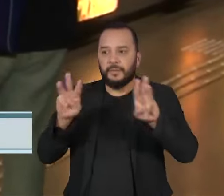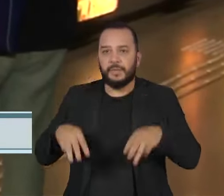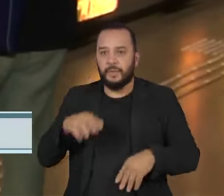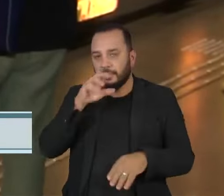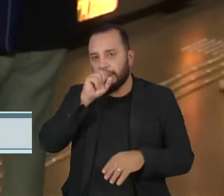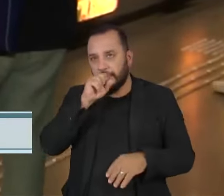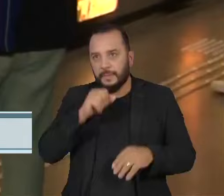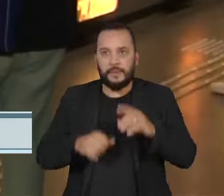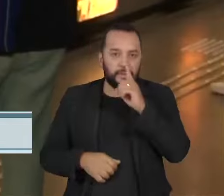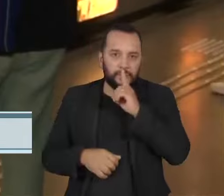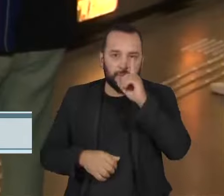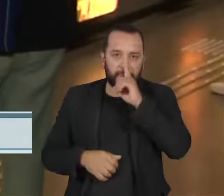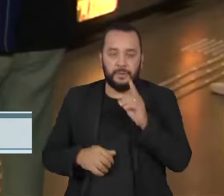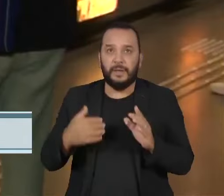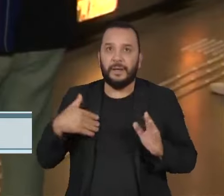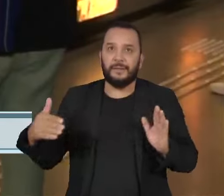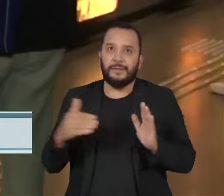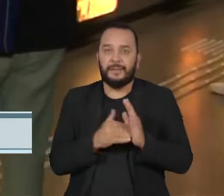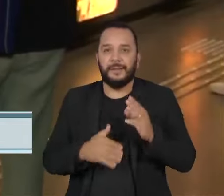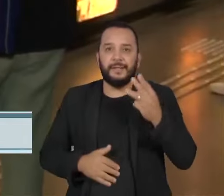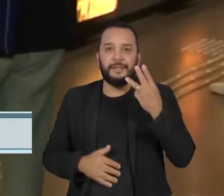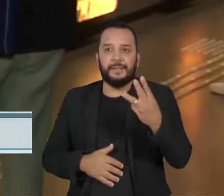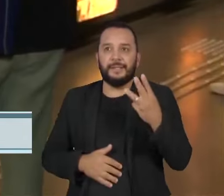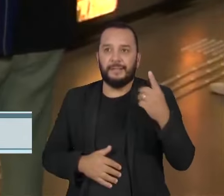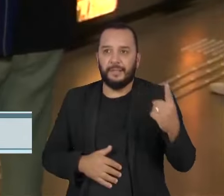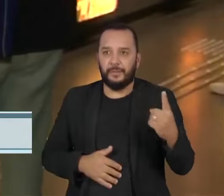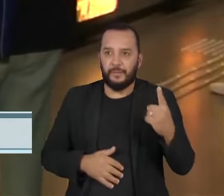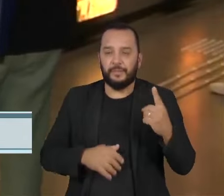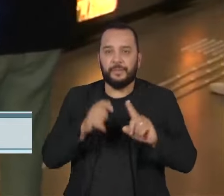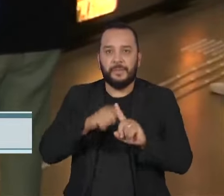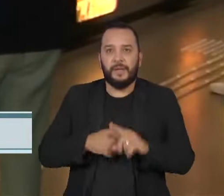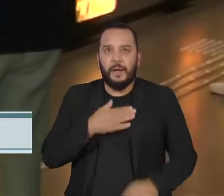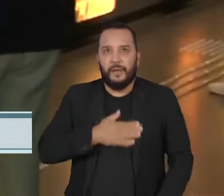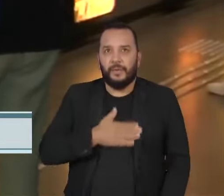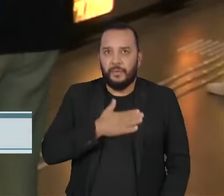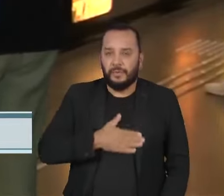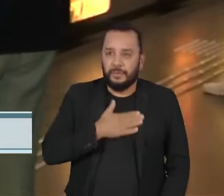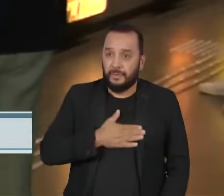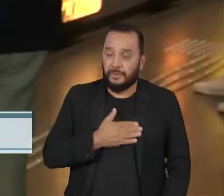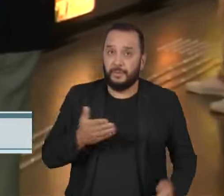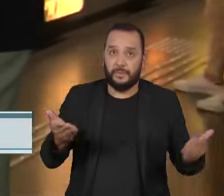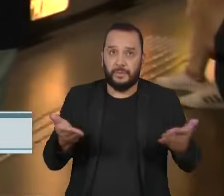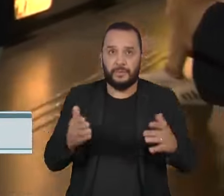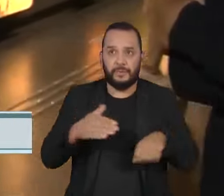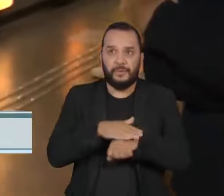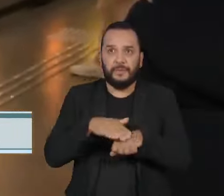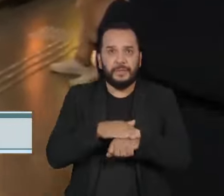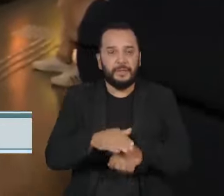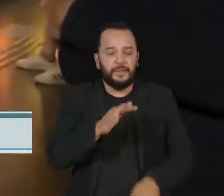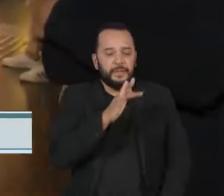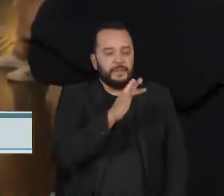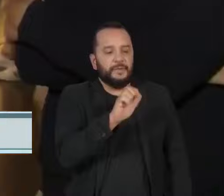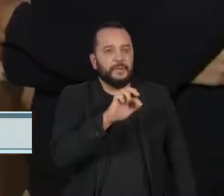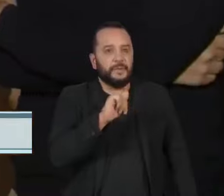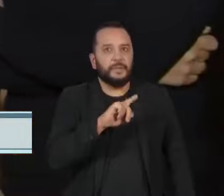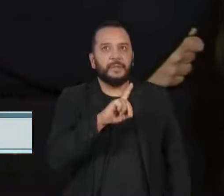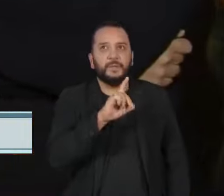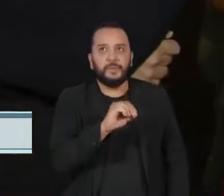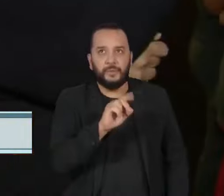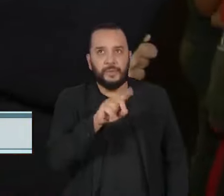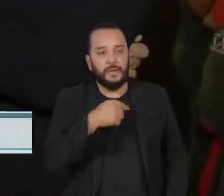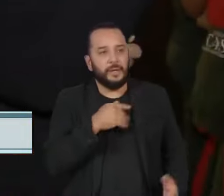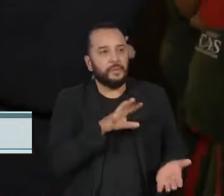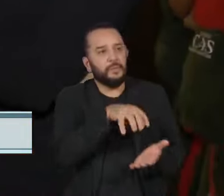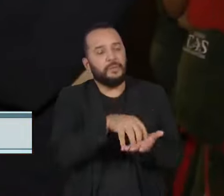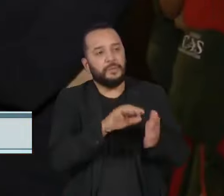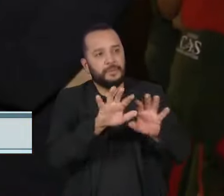e aí é prorrogado até o dia 31 de agosto. A gente vai conversar agora com o Fernando Galo, que é coordenador do Núcleo de